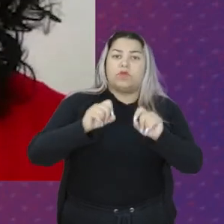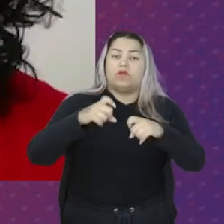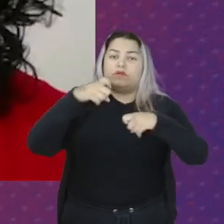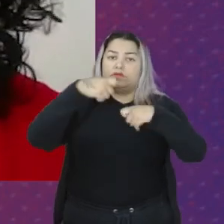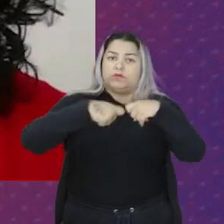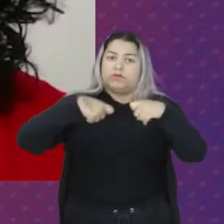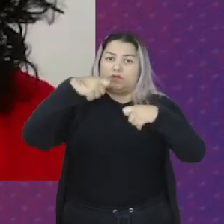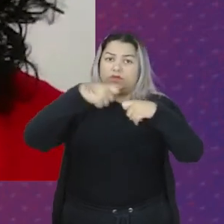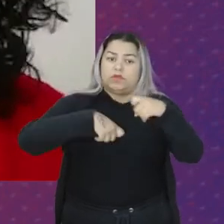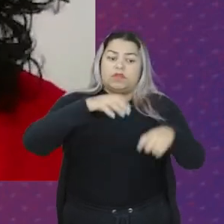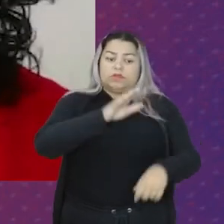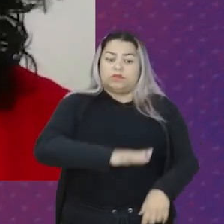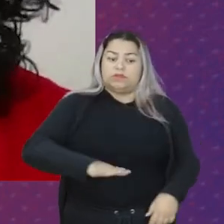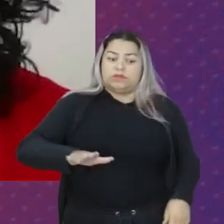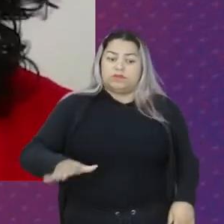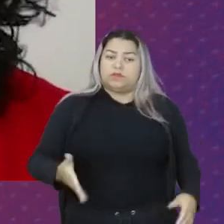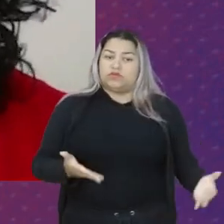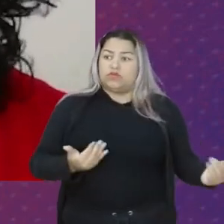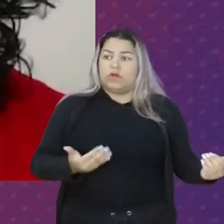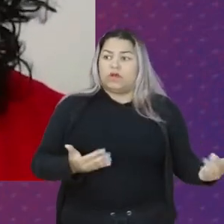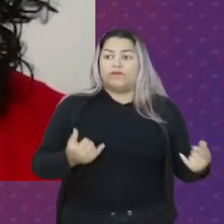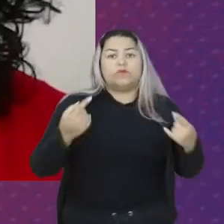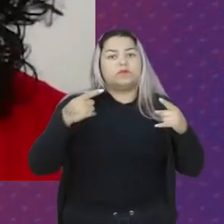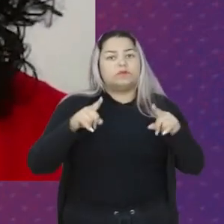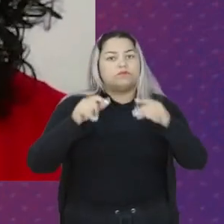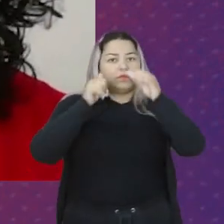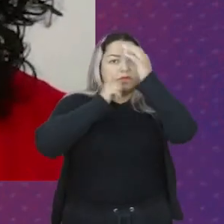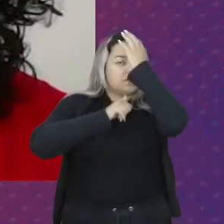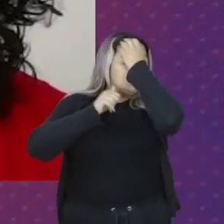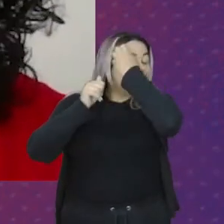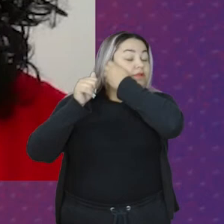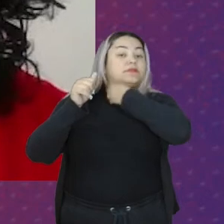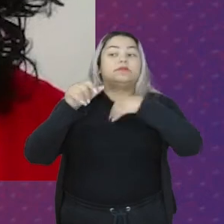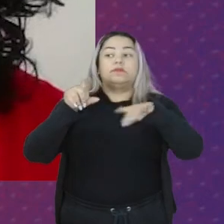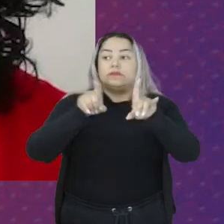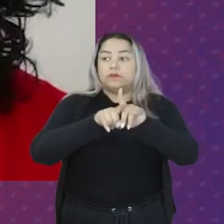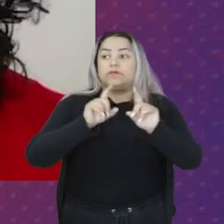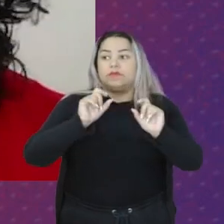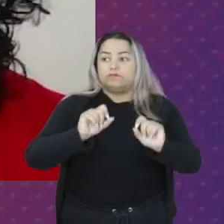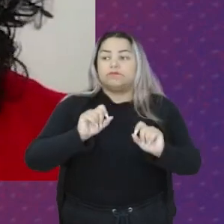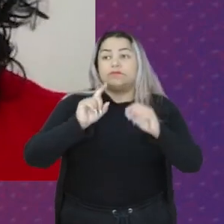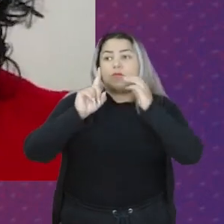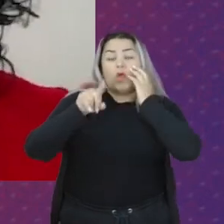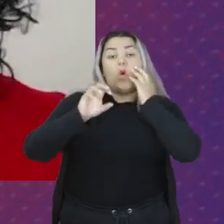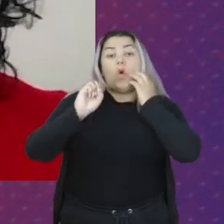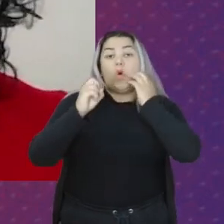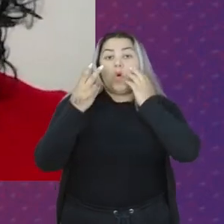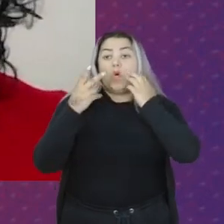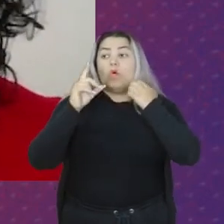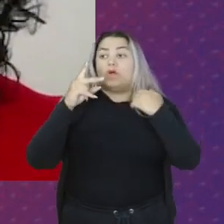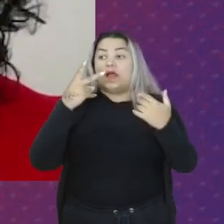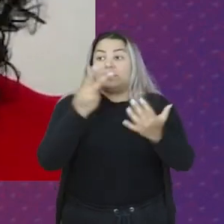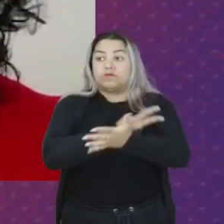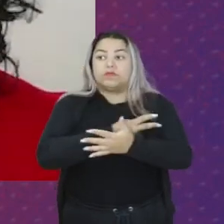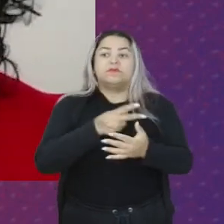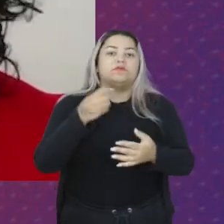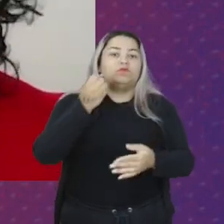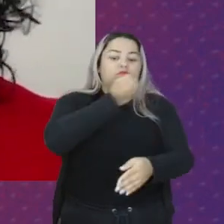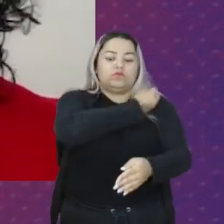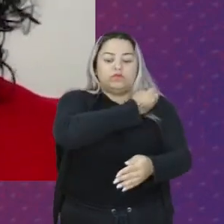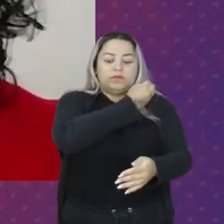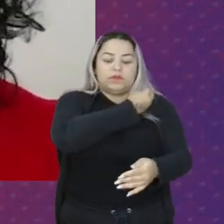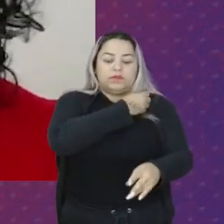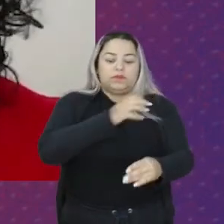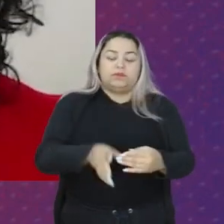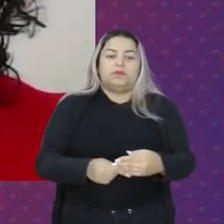sexual contra crianças e adolescentes, contra mulheres também são notificados. Ou seja, esse número que